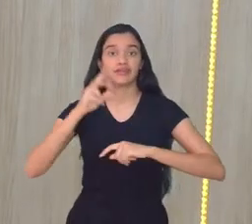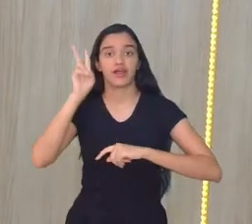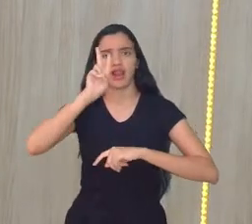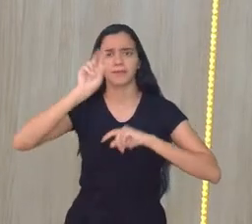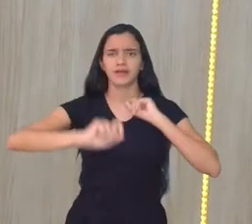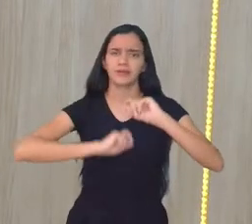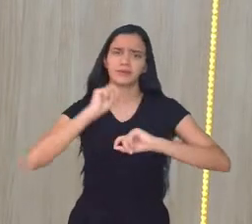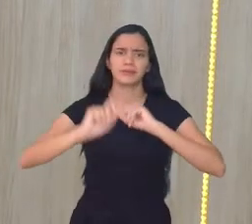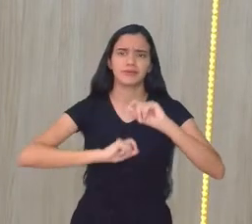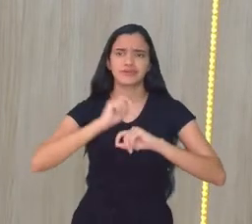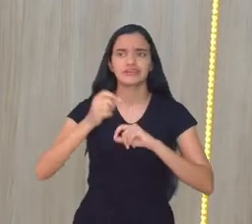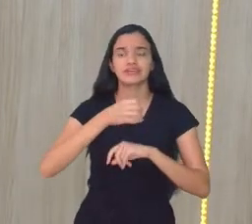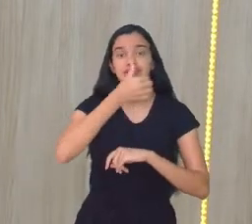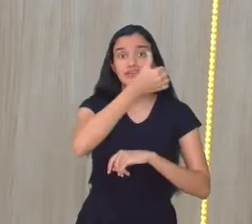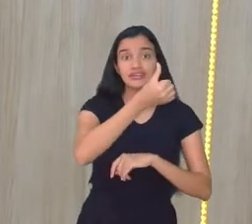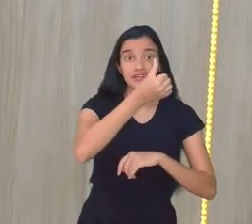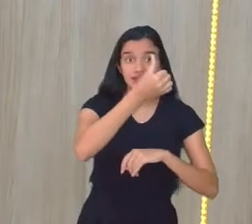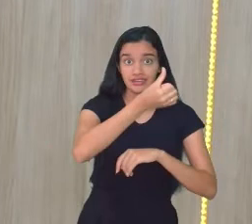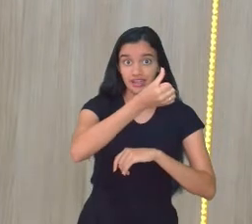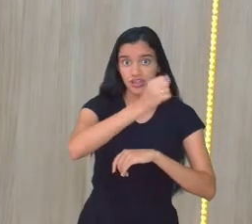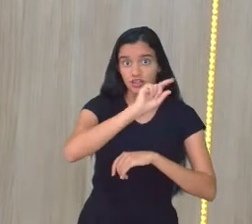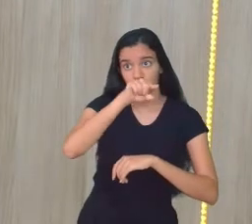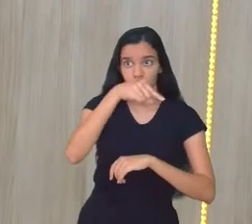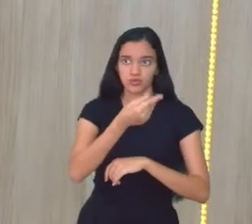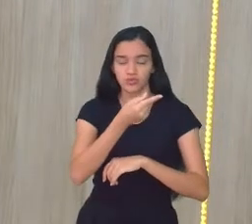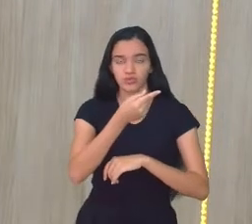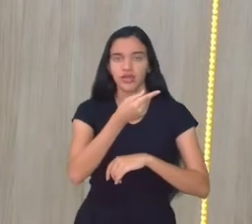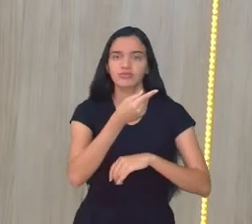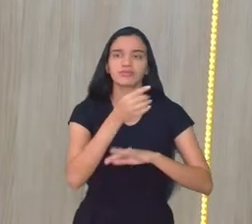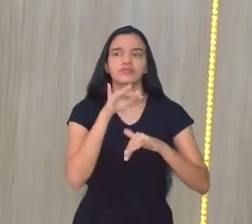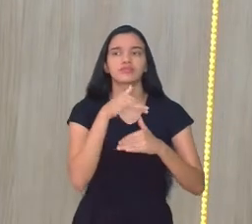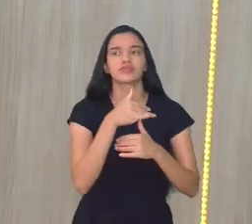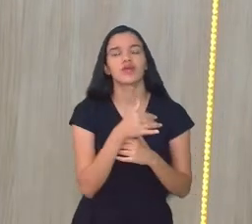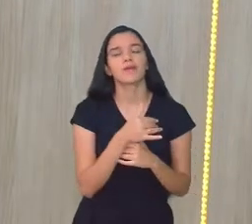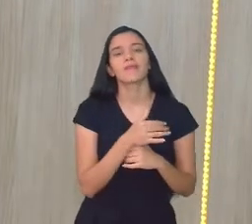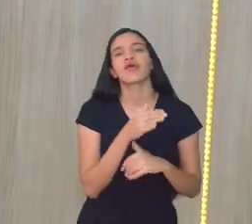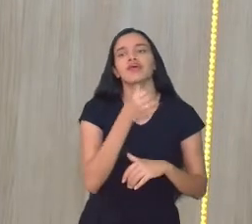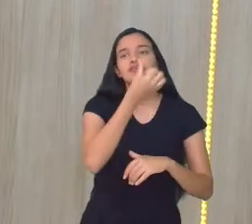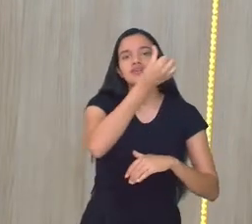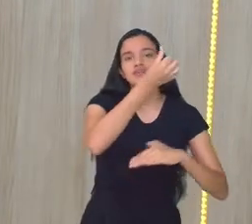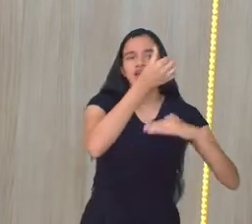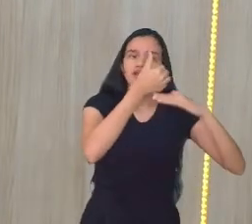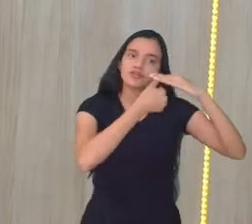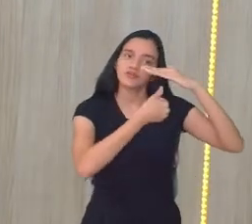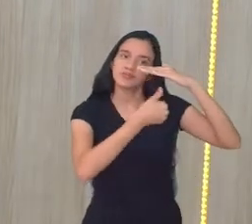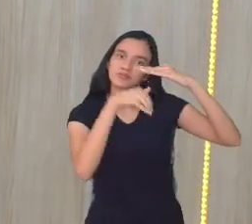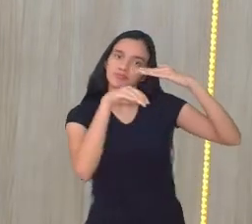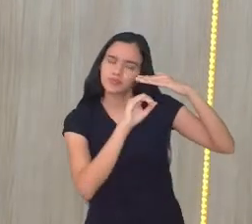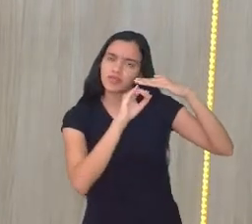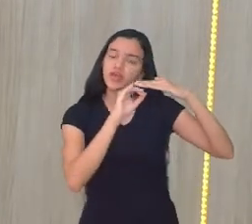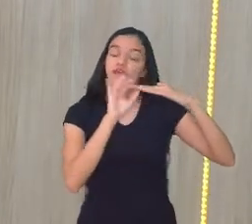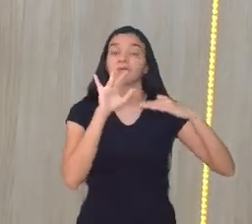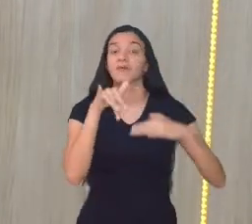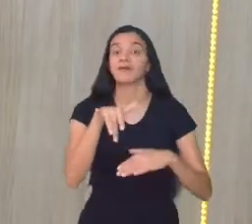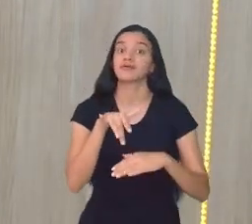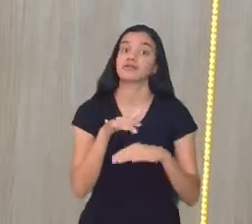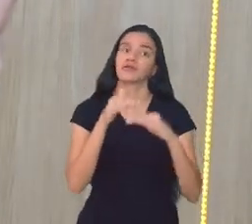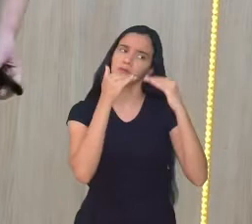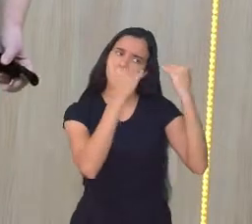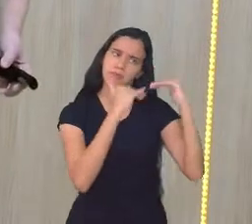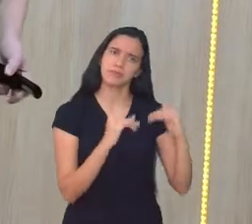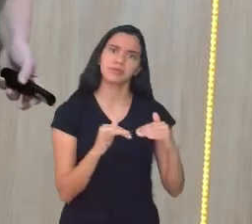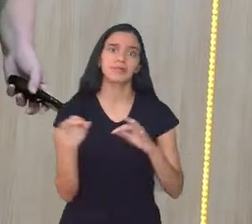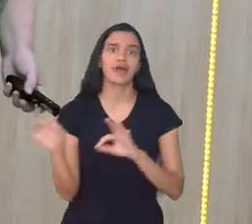que 6,10, a gente já mostrou isso. Vai lá. Não lembro, professora. Vai lá, pega na